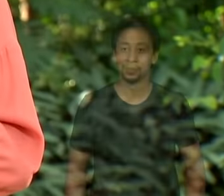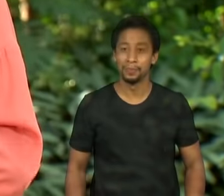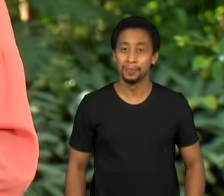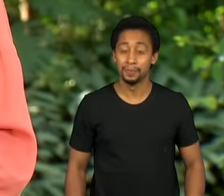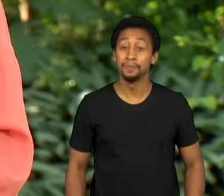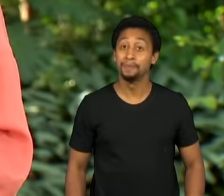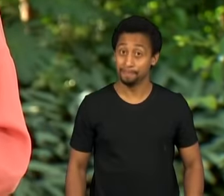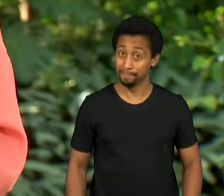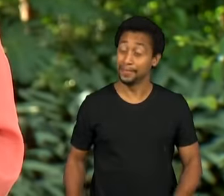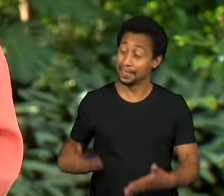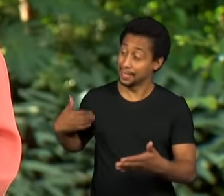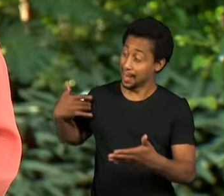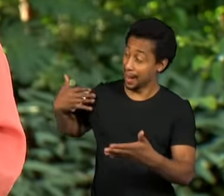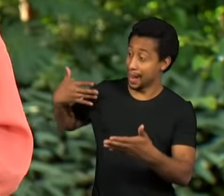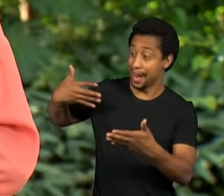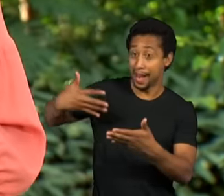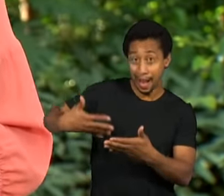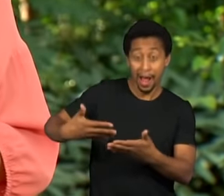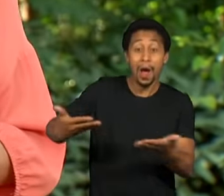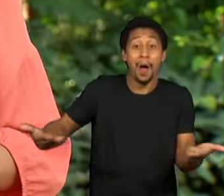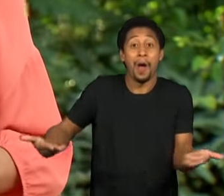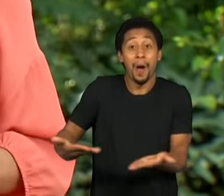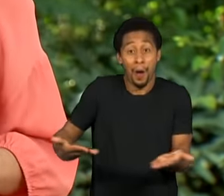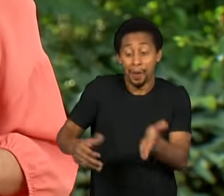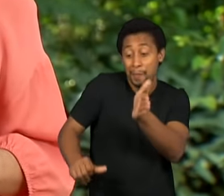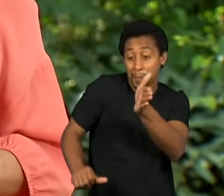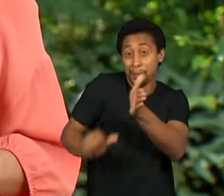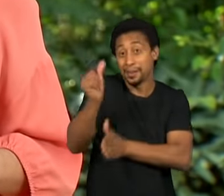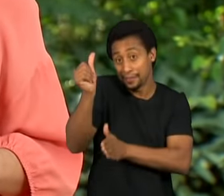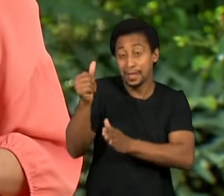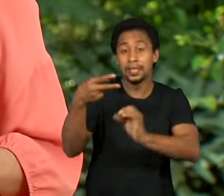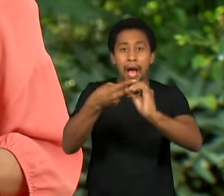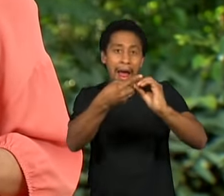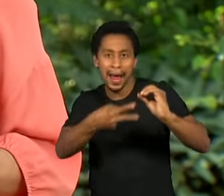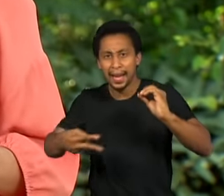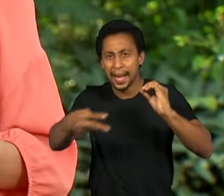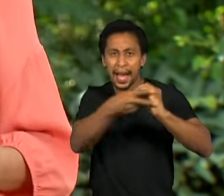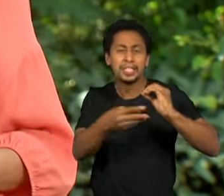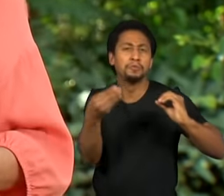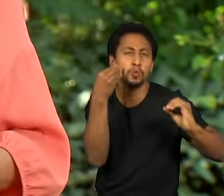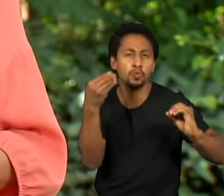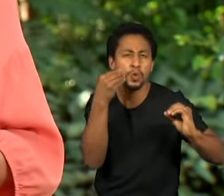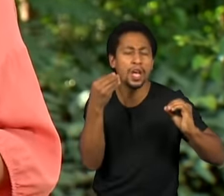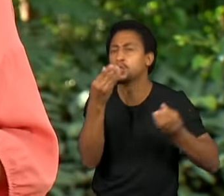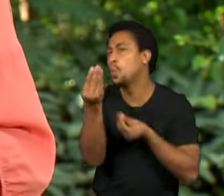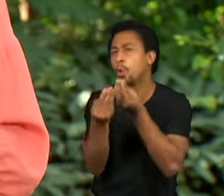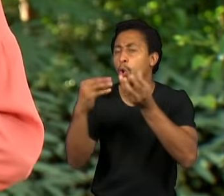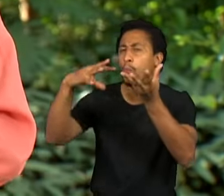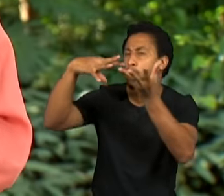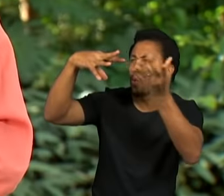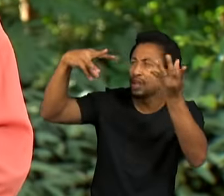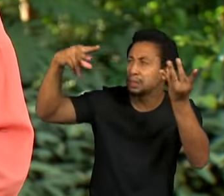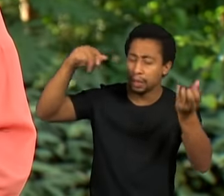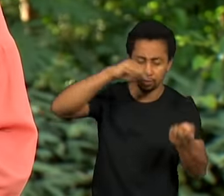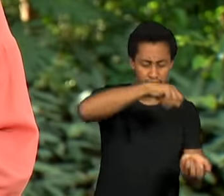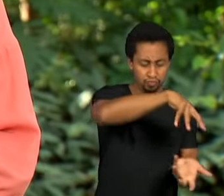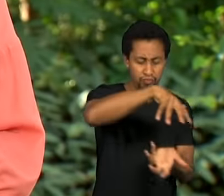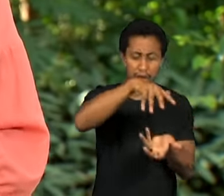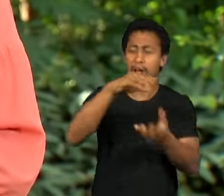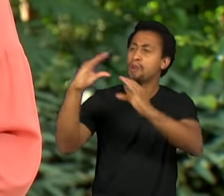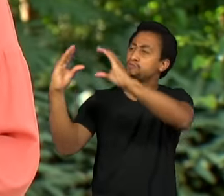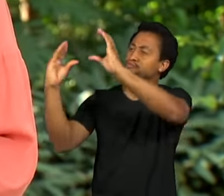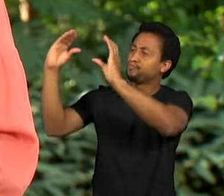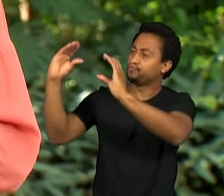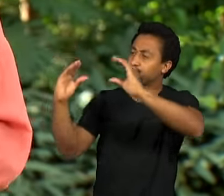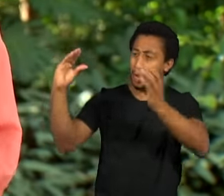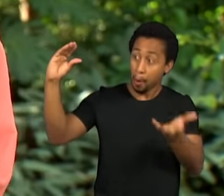Pela primeira vez, a NASA vai tentar desviar a rota de um asteroide. A operação deverá acontecer ainda este ano com